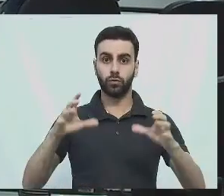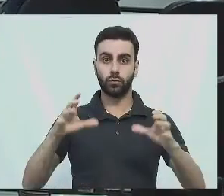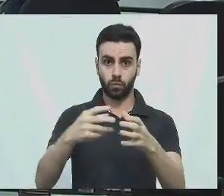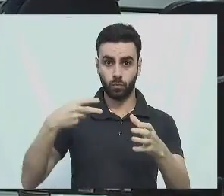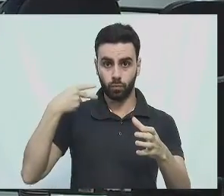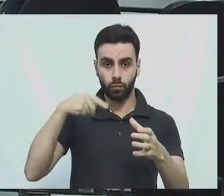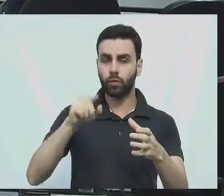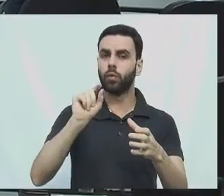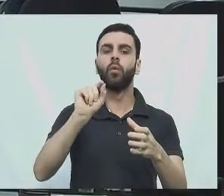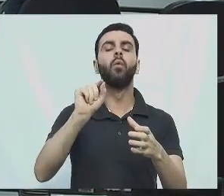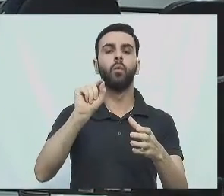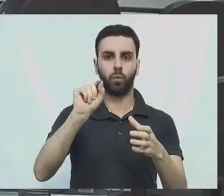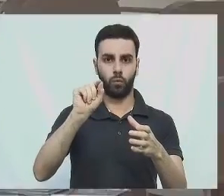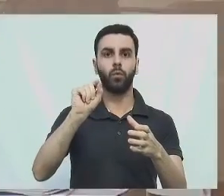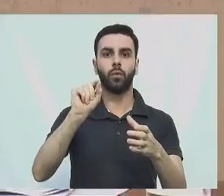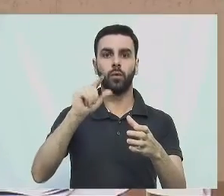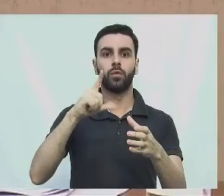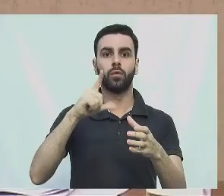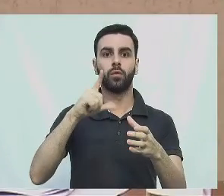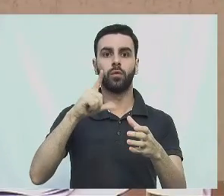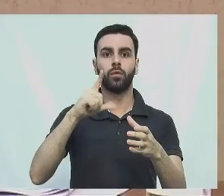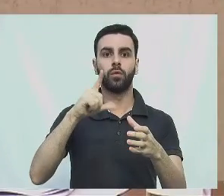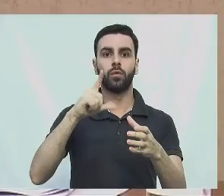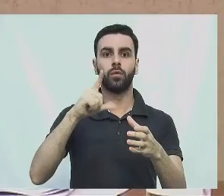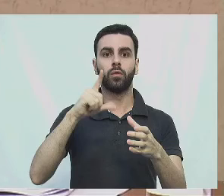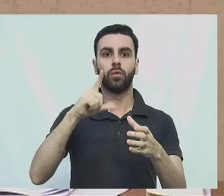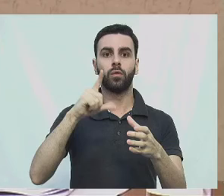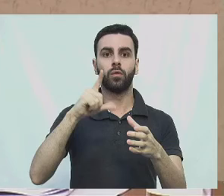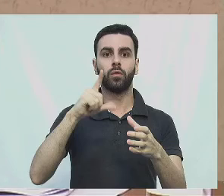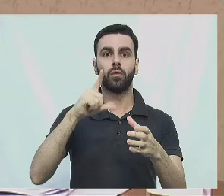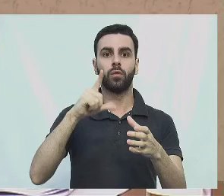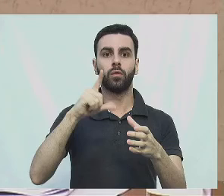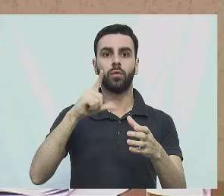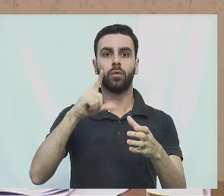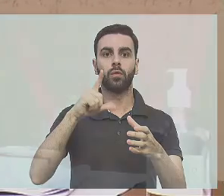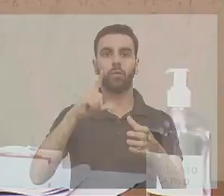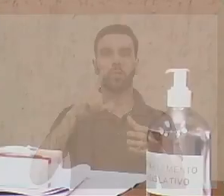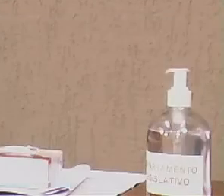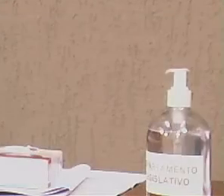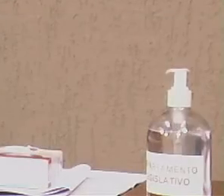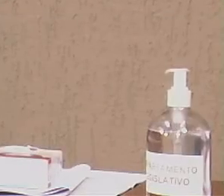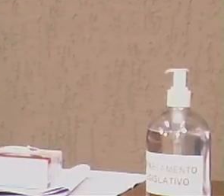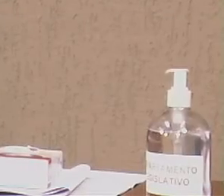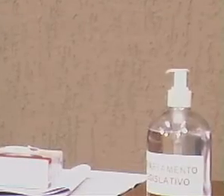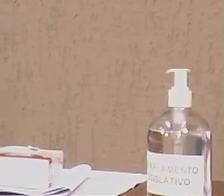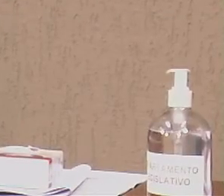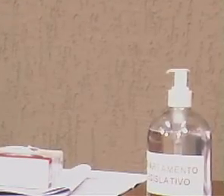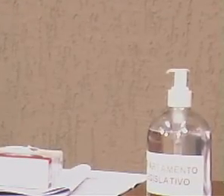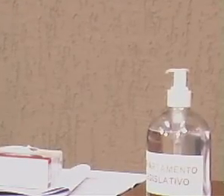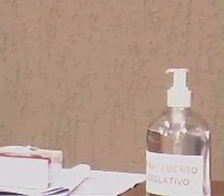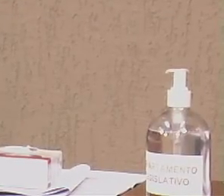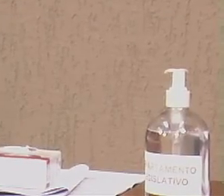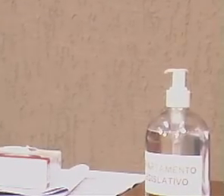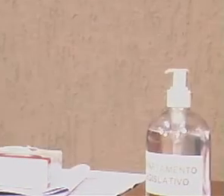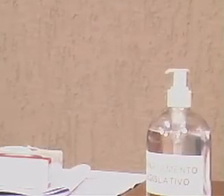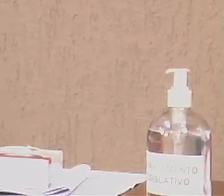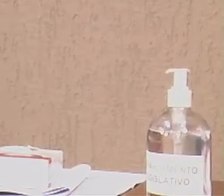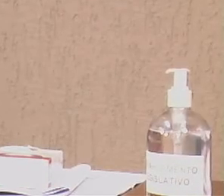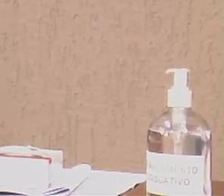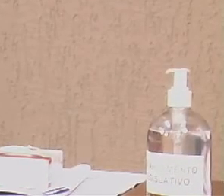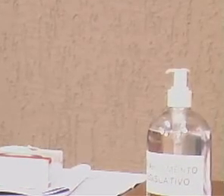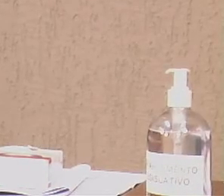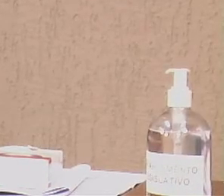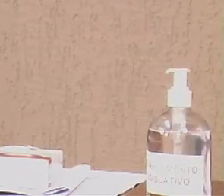vereadores que o prazo das emendas para o orçamento de 2021, até dia 7, segunda-feira,